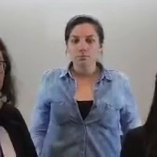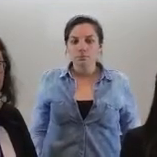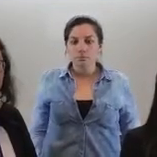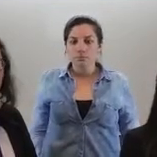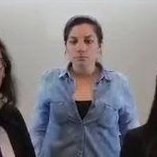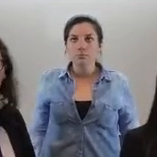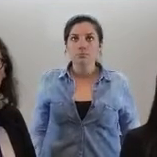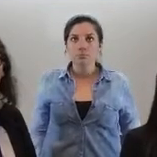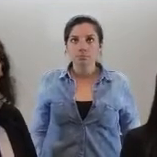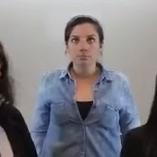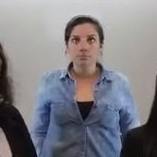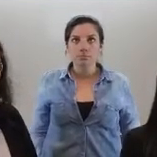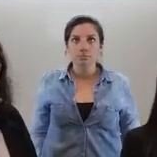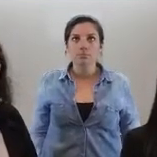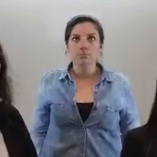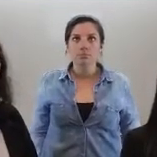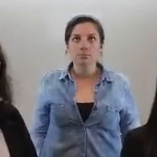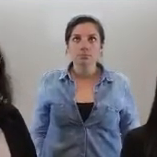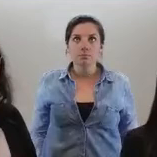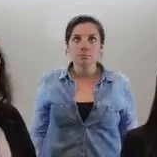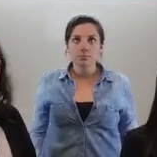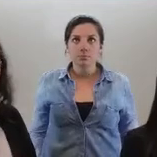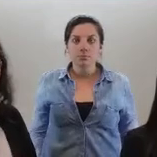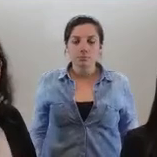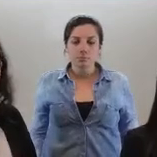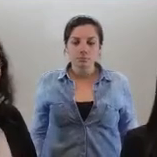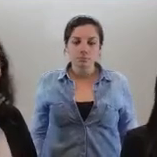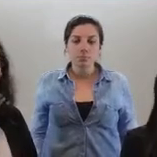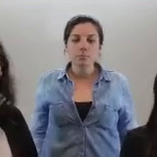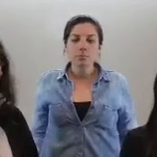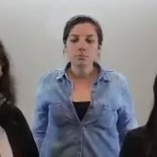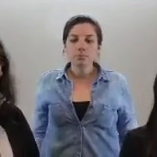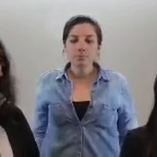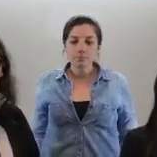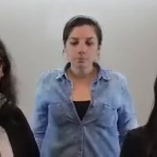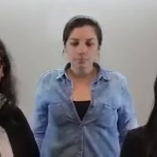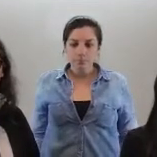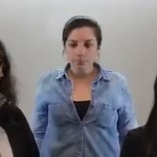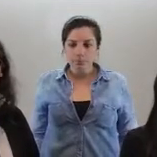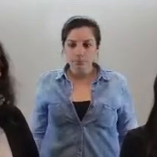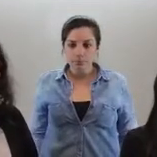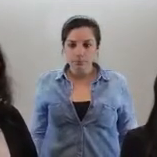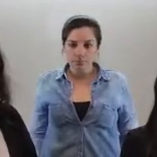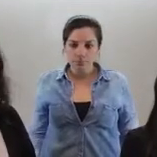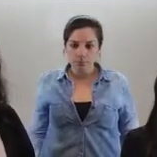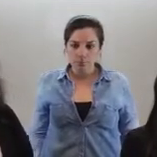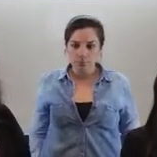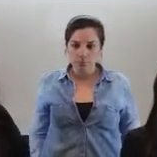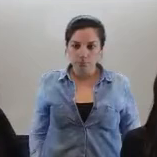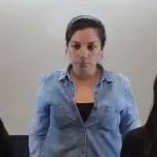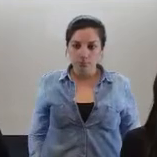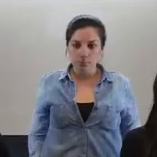site pelo nome, ou pelo autor, ou pelo título do livro. Vocês podem clicar no livro, é como se você